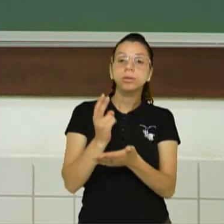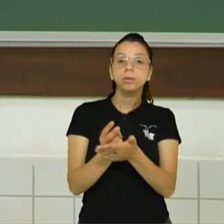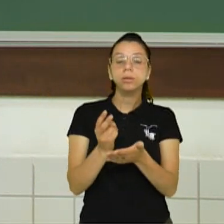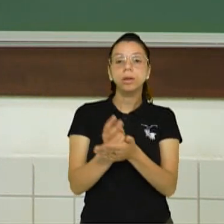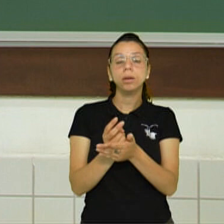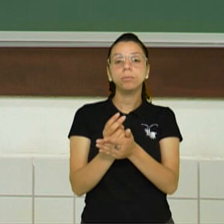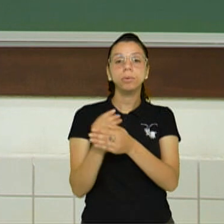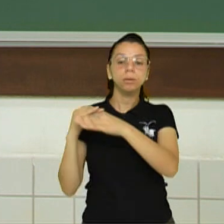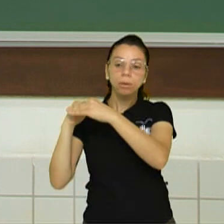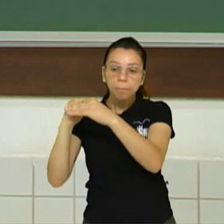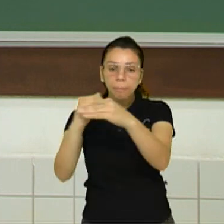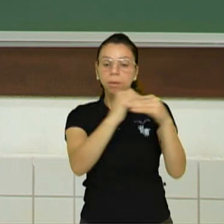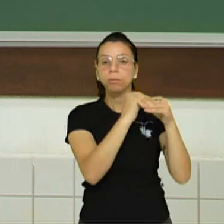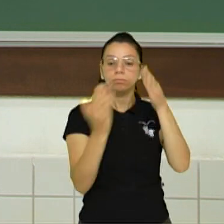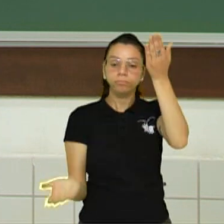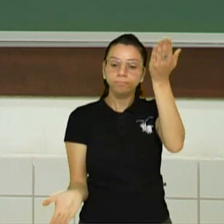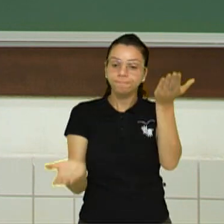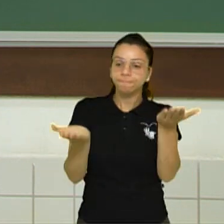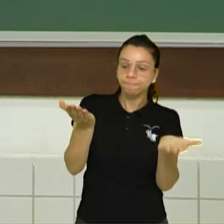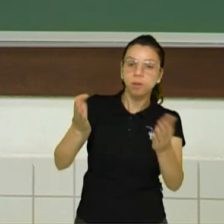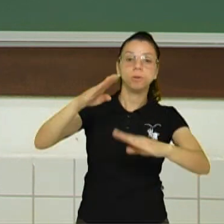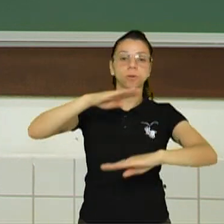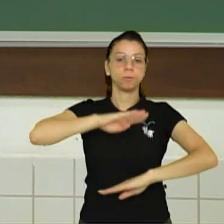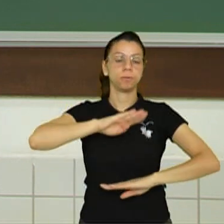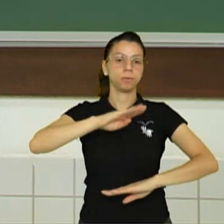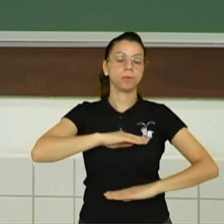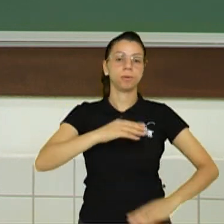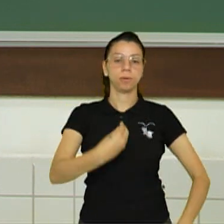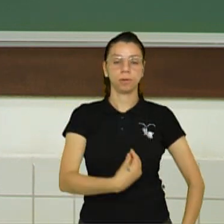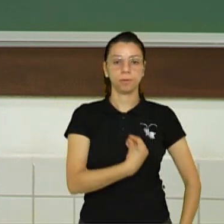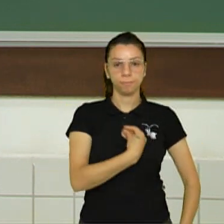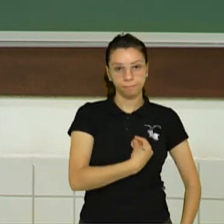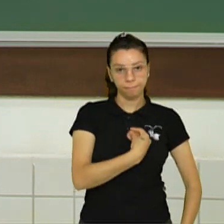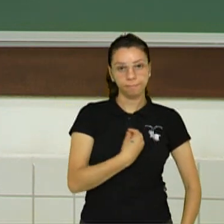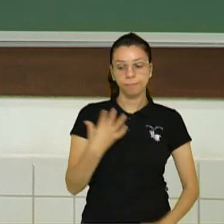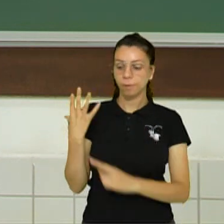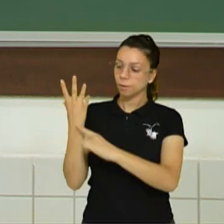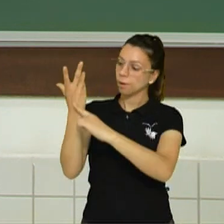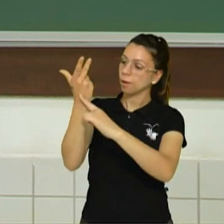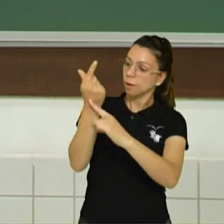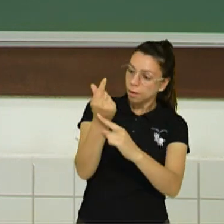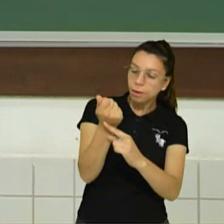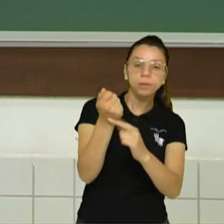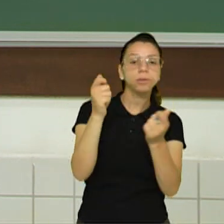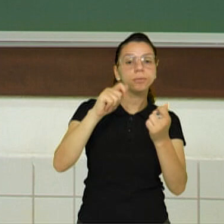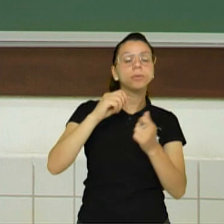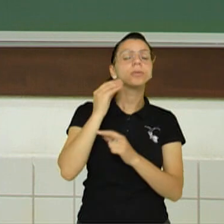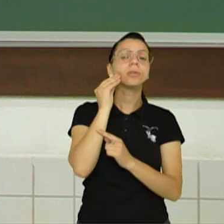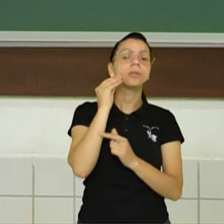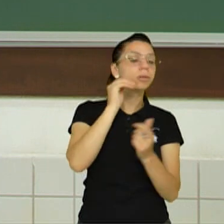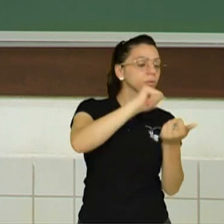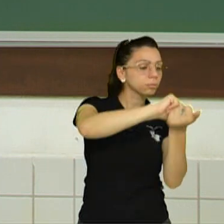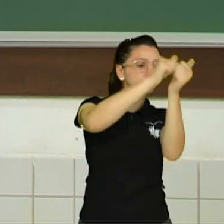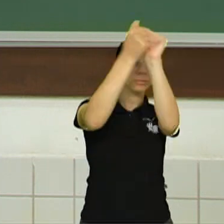equilibrado em todas as situações da sua vida. Então, essa arte, ela tentava traduzir esse ideal grego